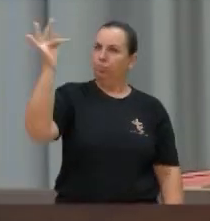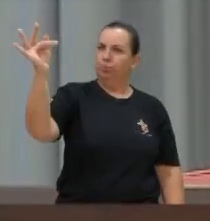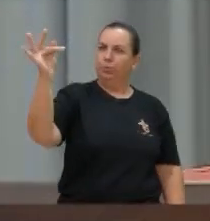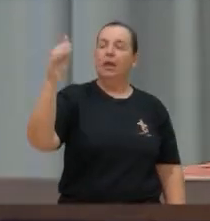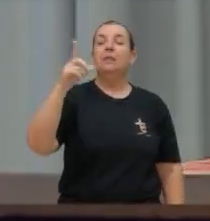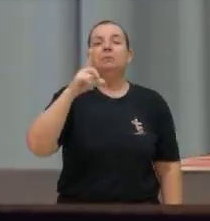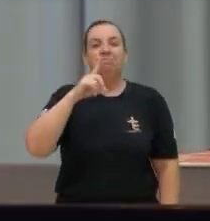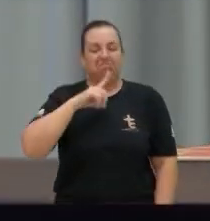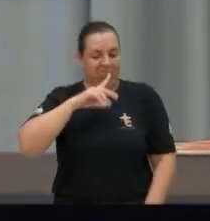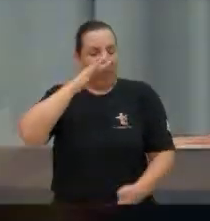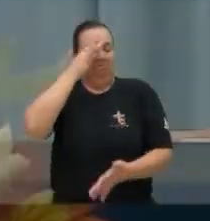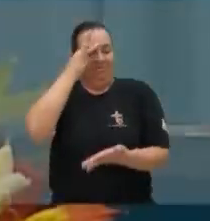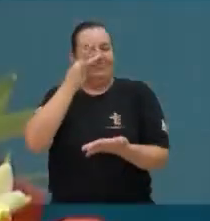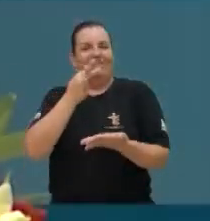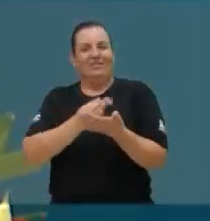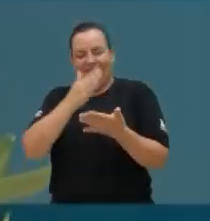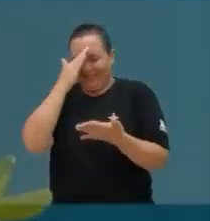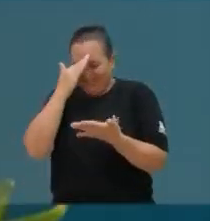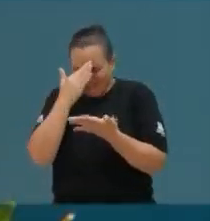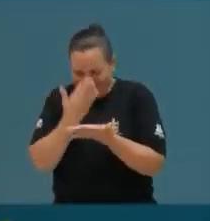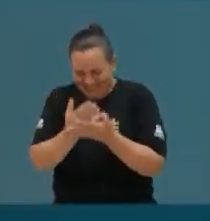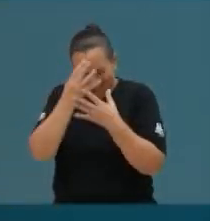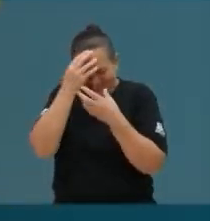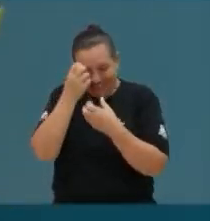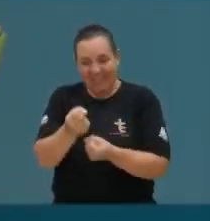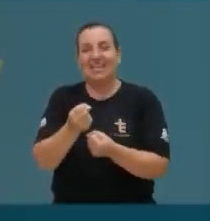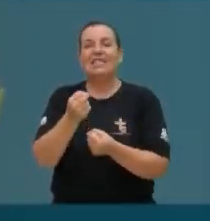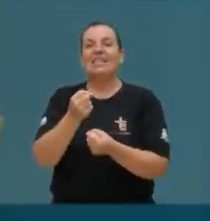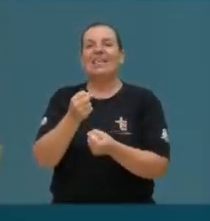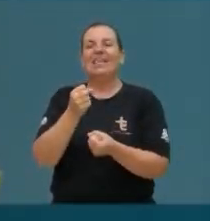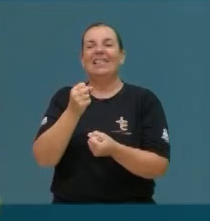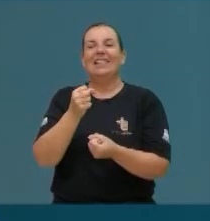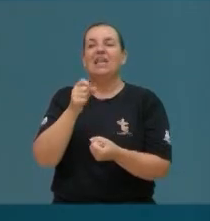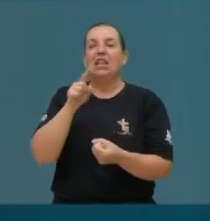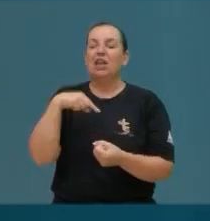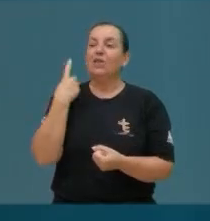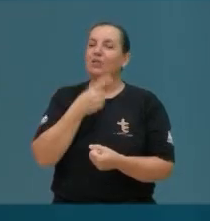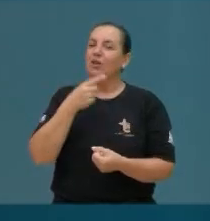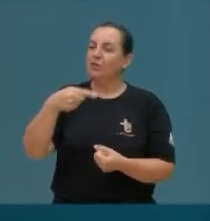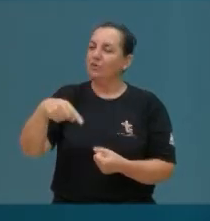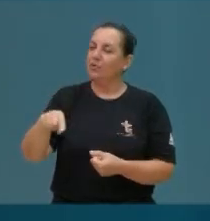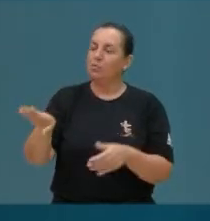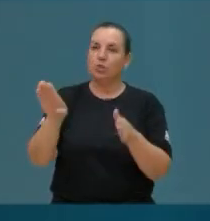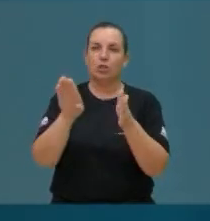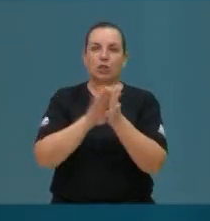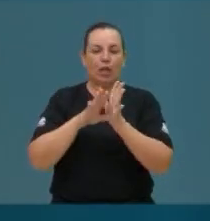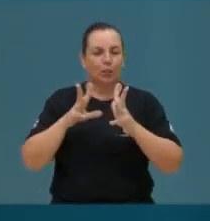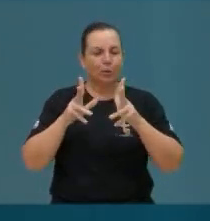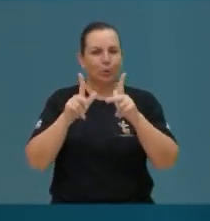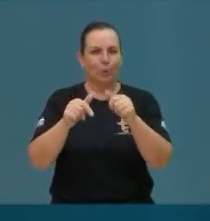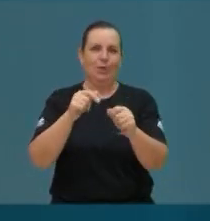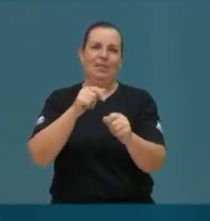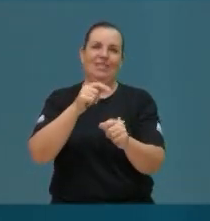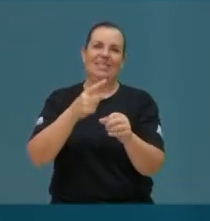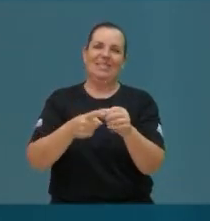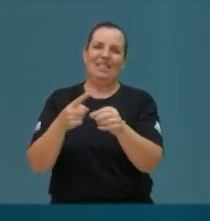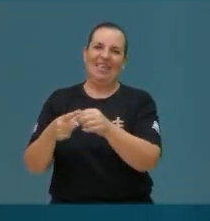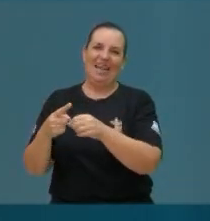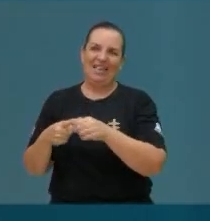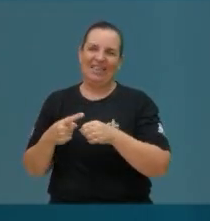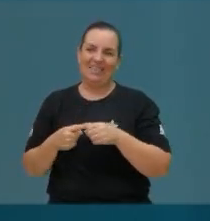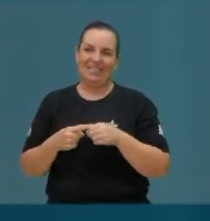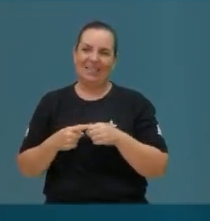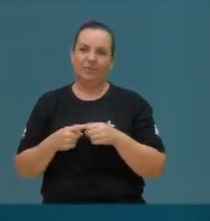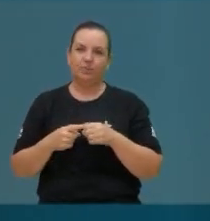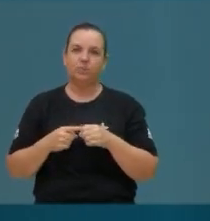tenho fé, confiança, certeza absoluta que nós vamos chegar em todas elas. E quando